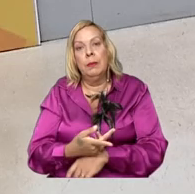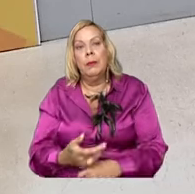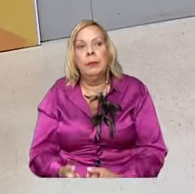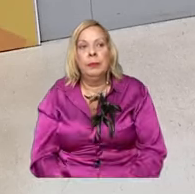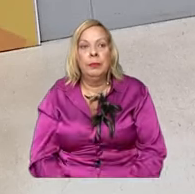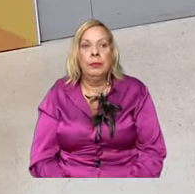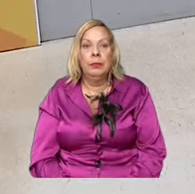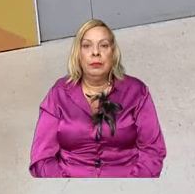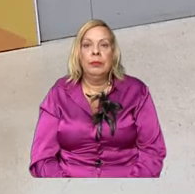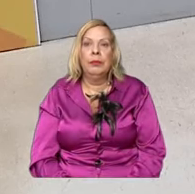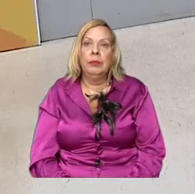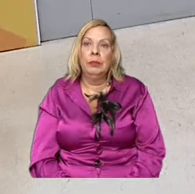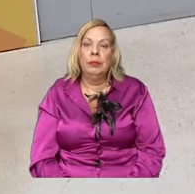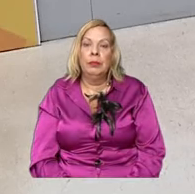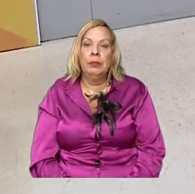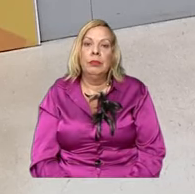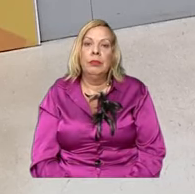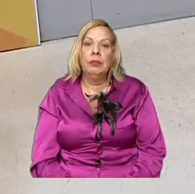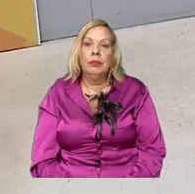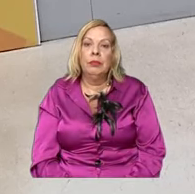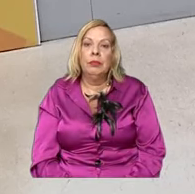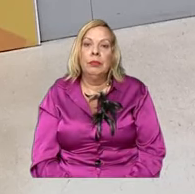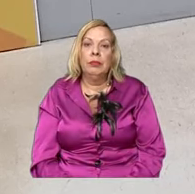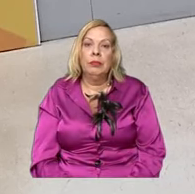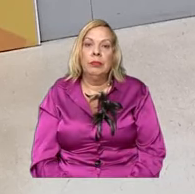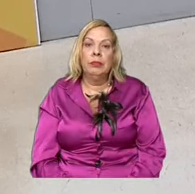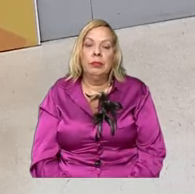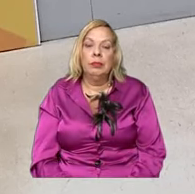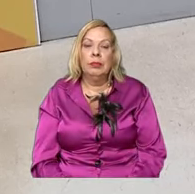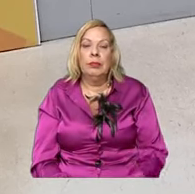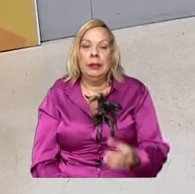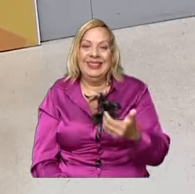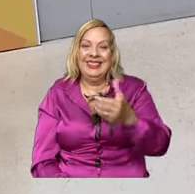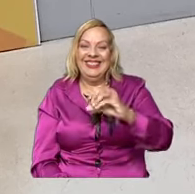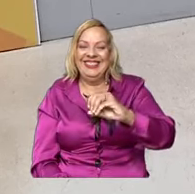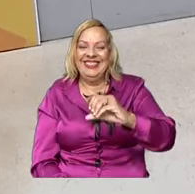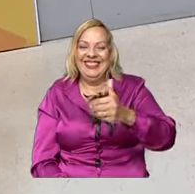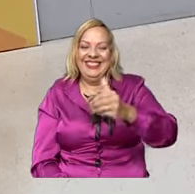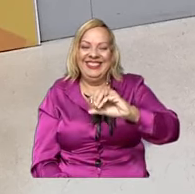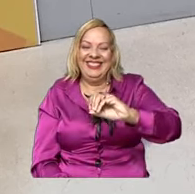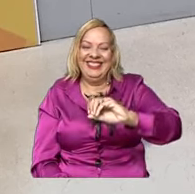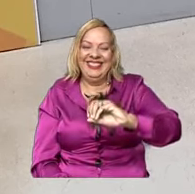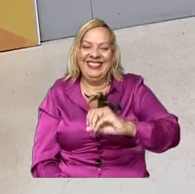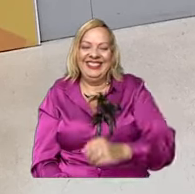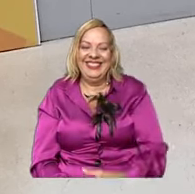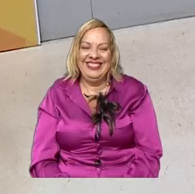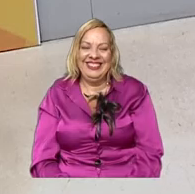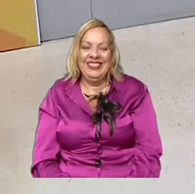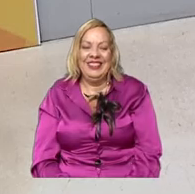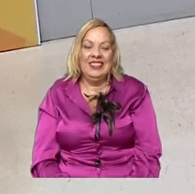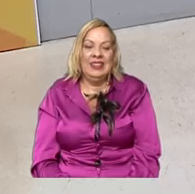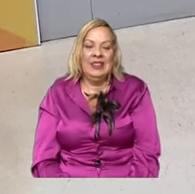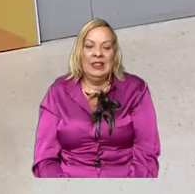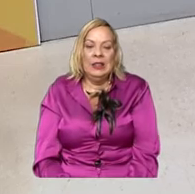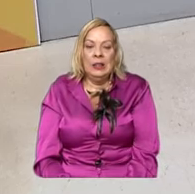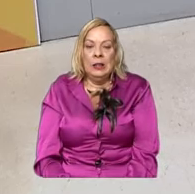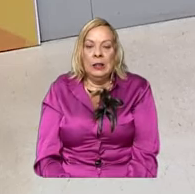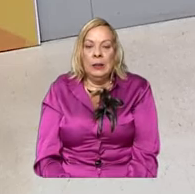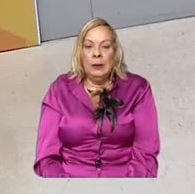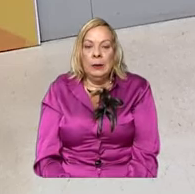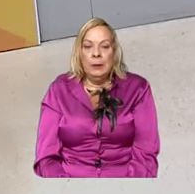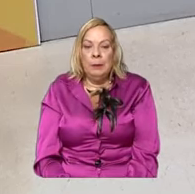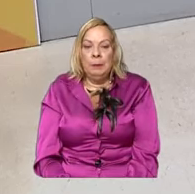Valesca! Ui, ui, ui, começa bem com 10. É 10, o Caju Cap